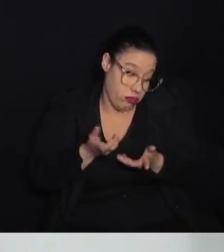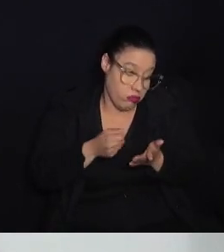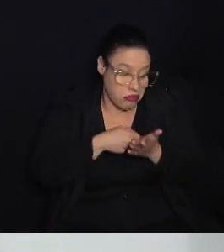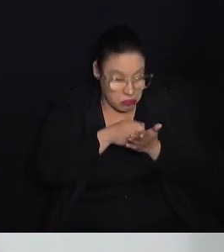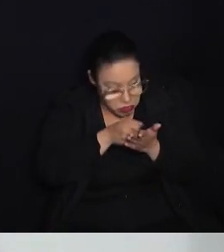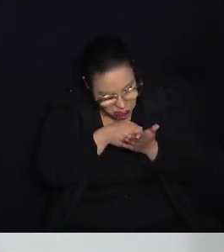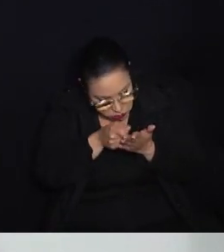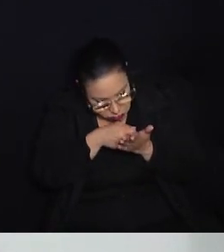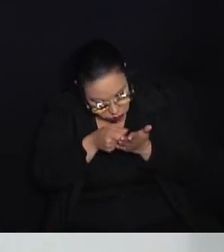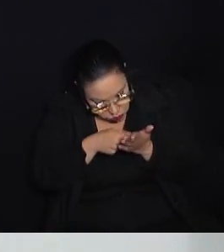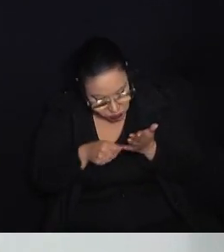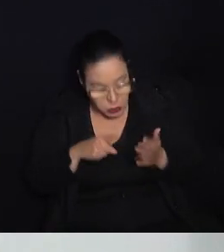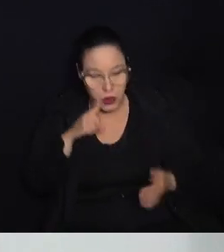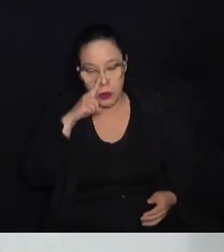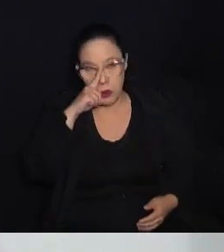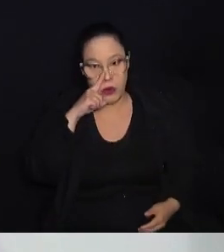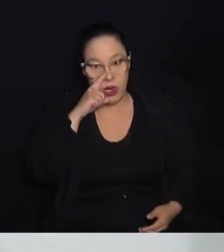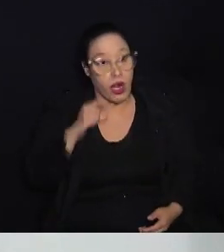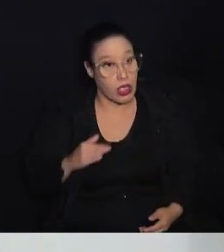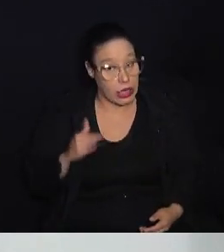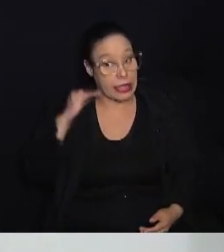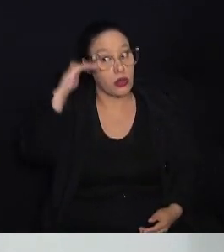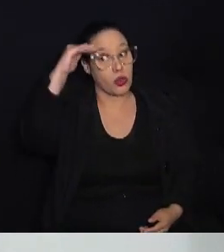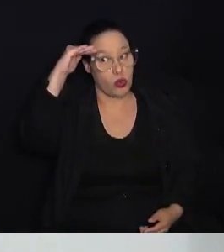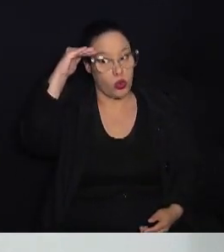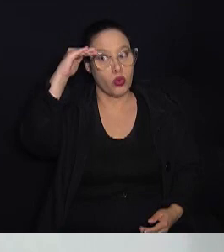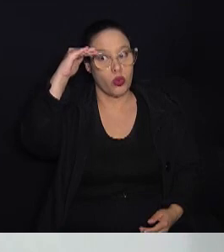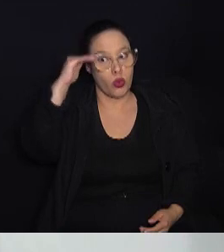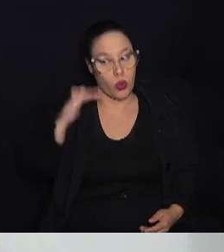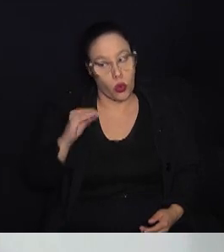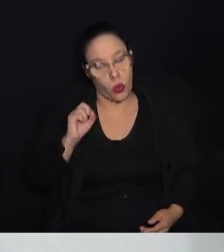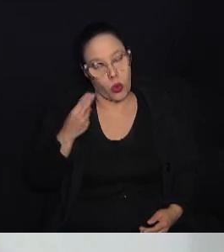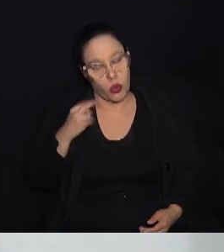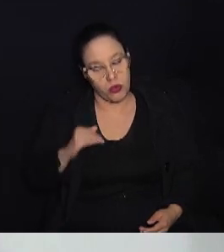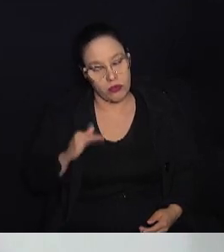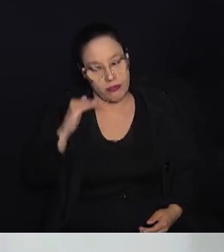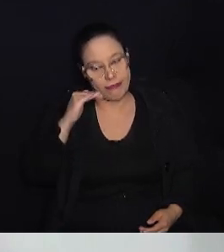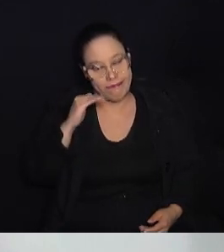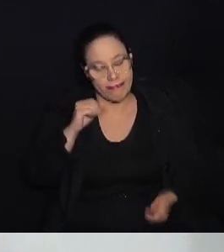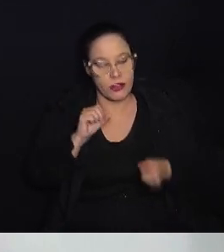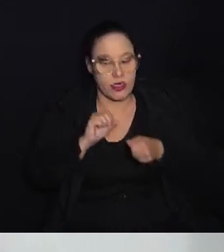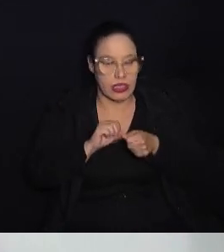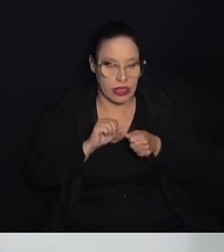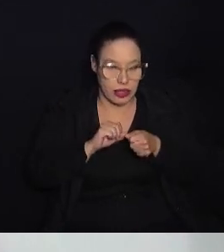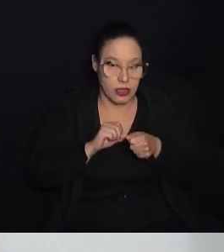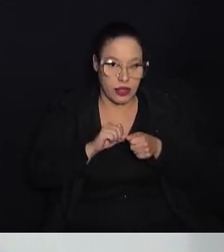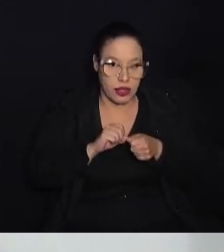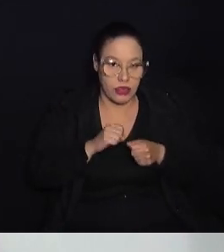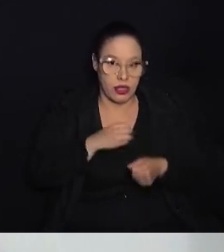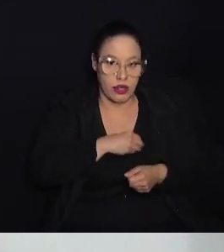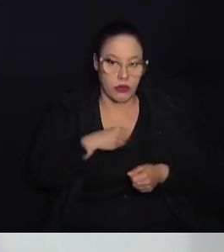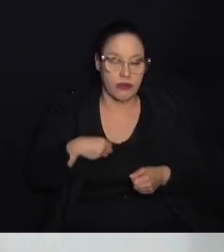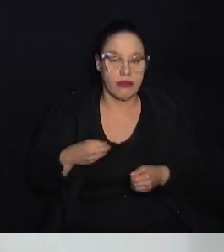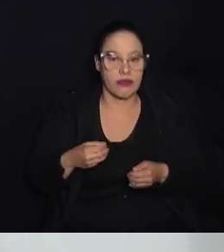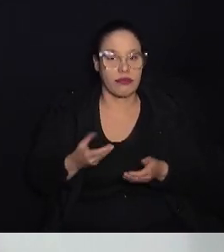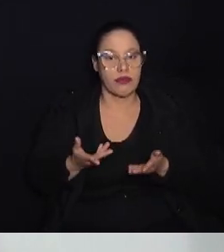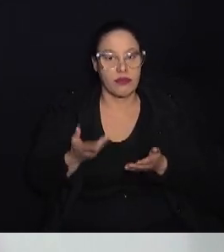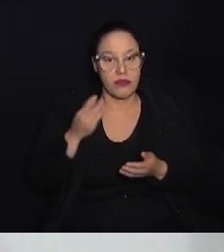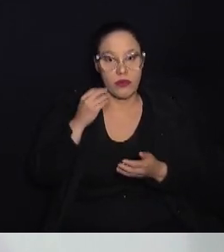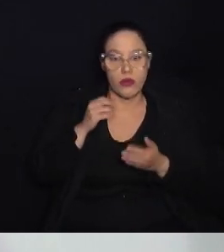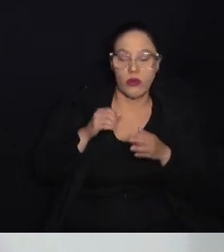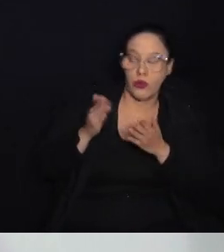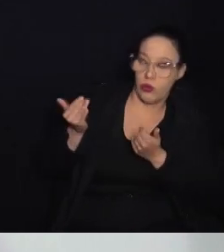e preencherem e o risco vier alto ou muito alto, essas pessoas já devem fazer o rastreamento numa idade mais